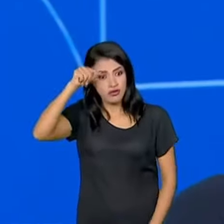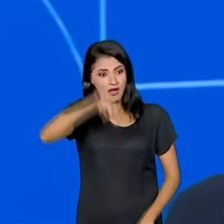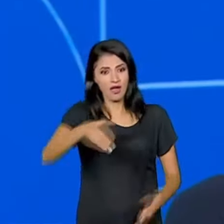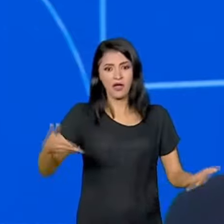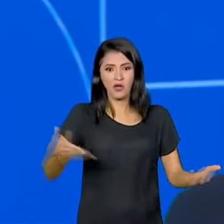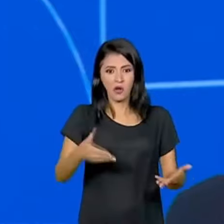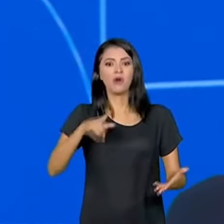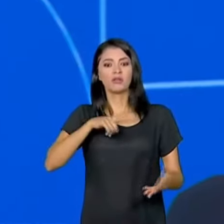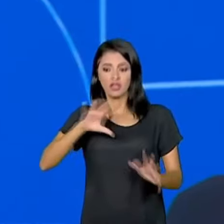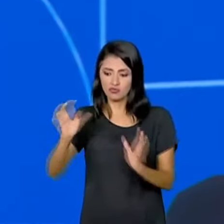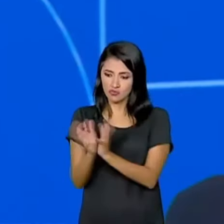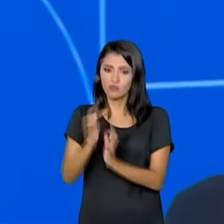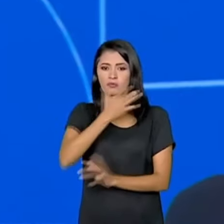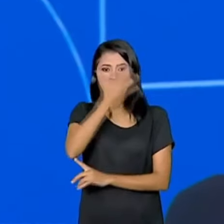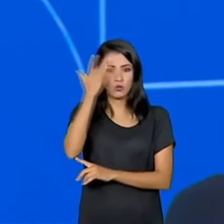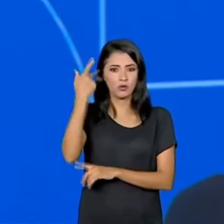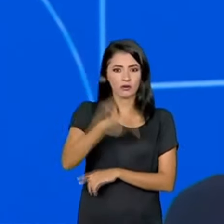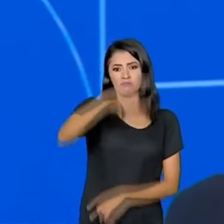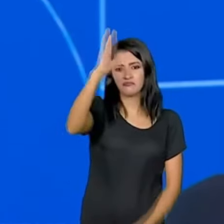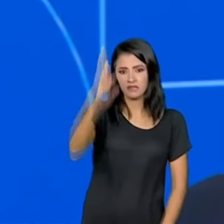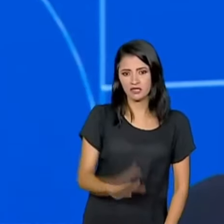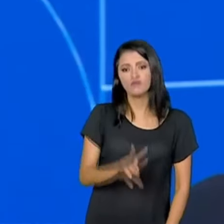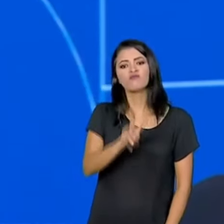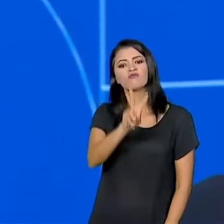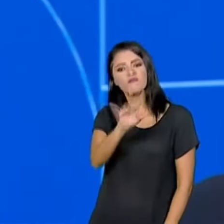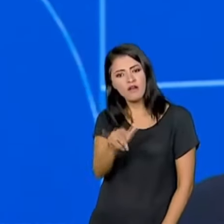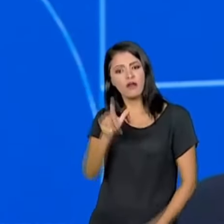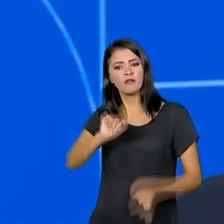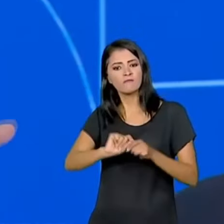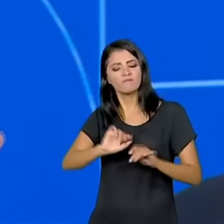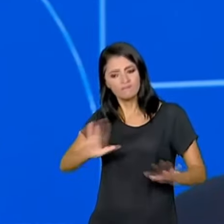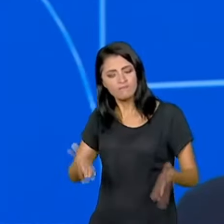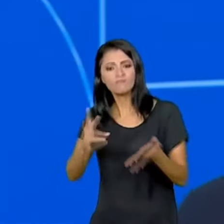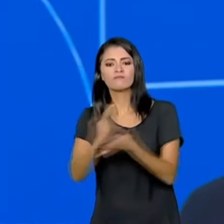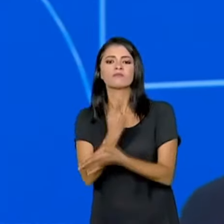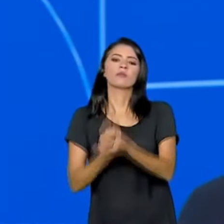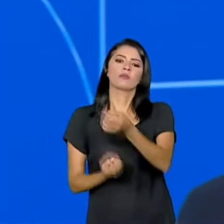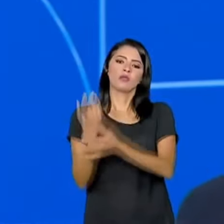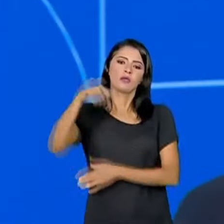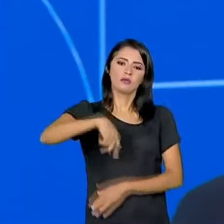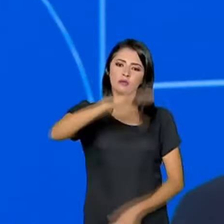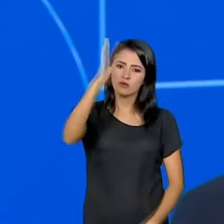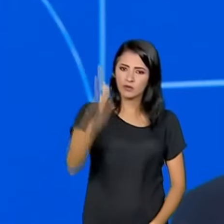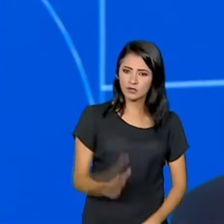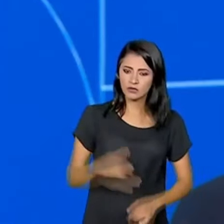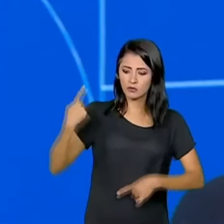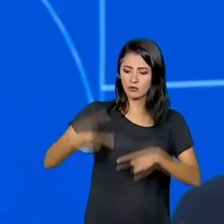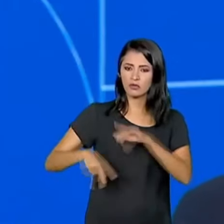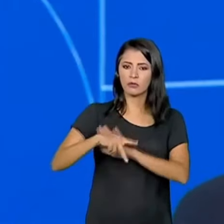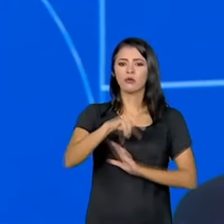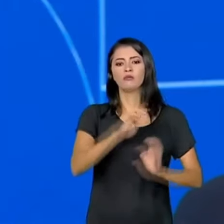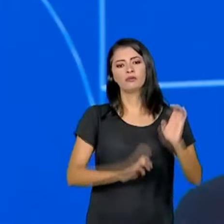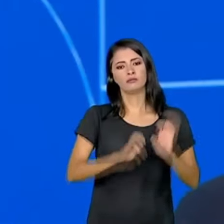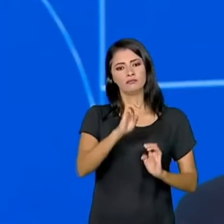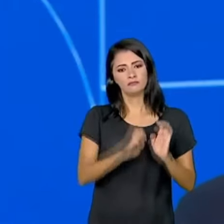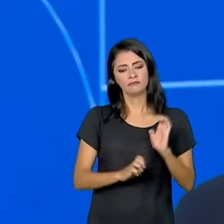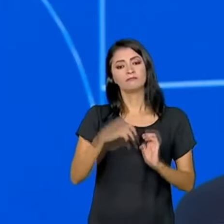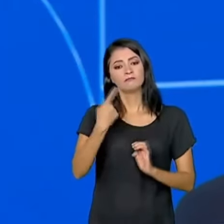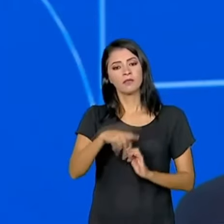nova política visa aprimorar diretamente o dia a dia das pessoas, fomentar o avanço produtivo e